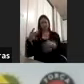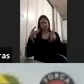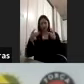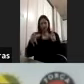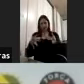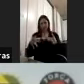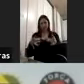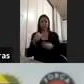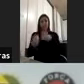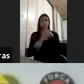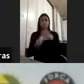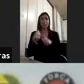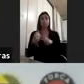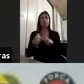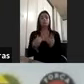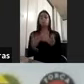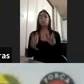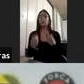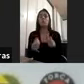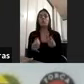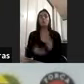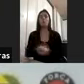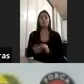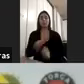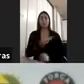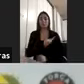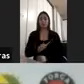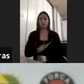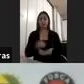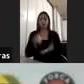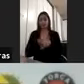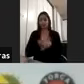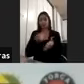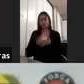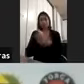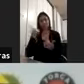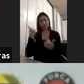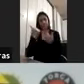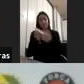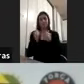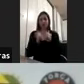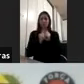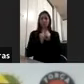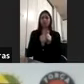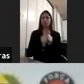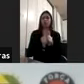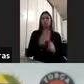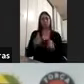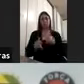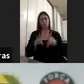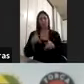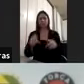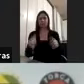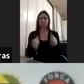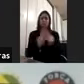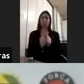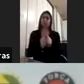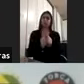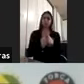vai descansar, nem a Assembleia Legislativa, enquanto não reintegrar o 747. Foi palavras dele